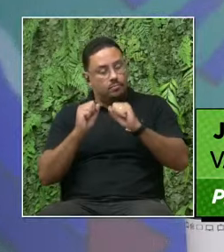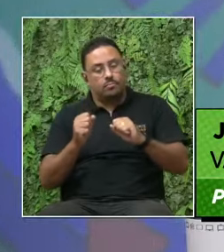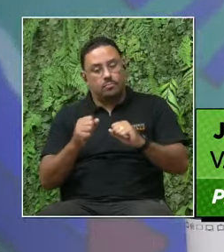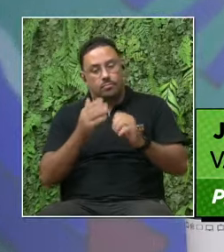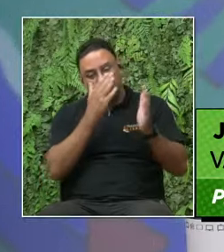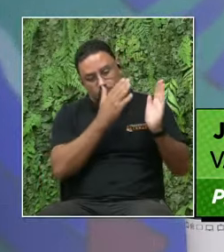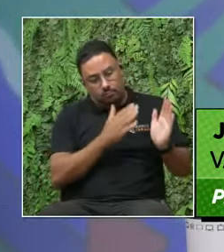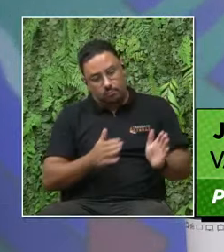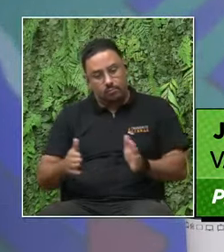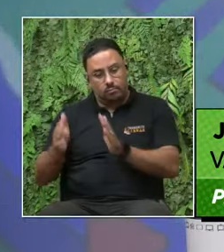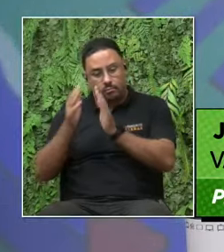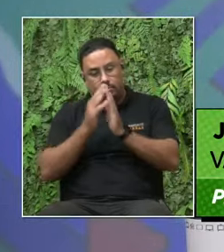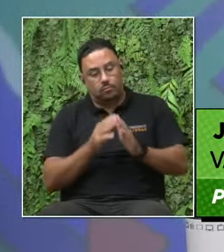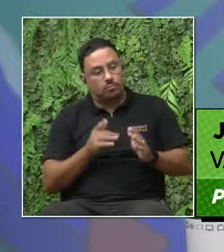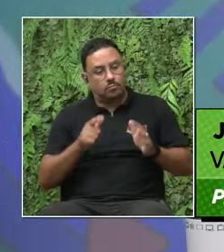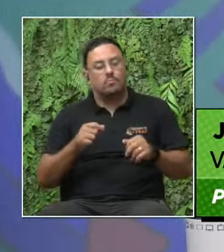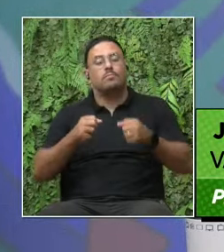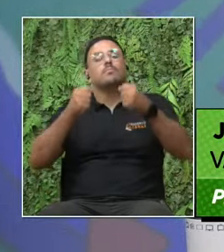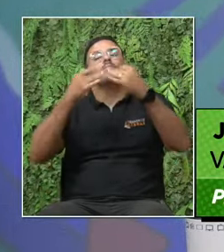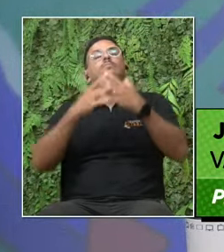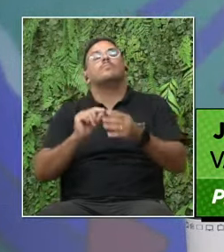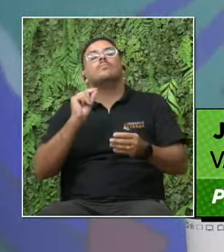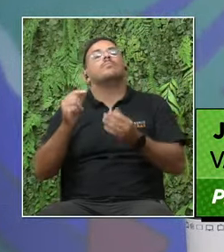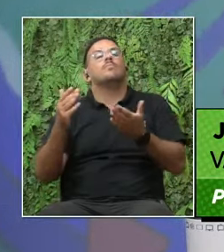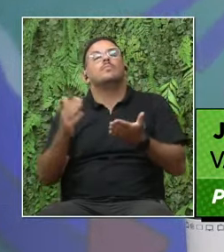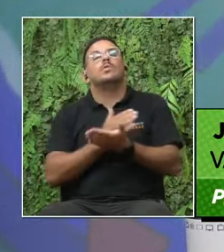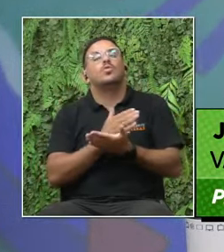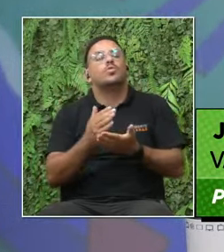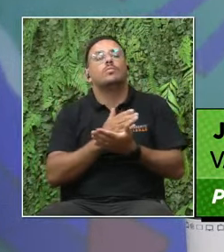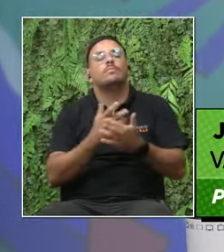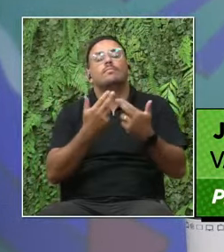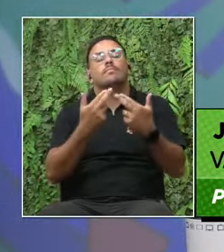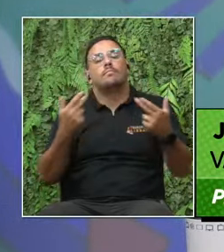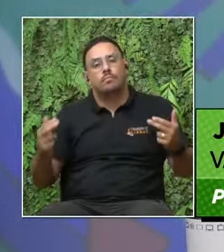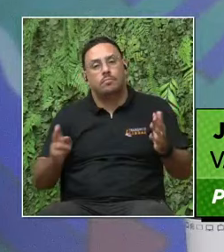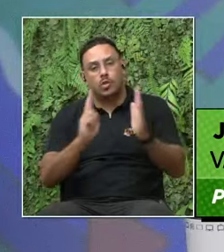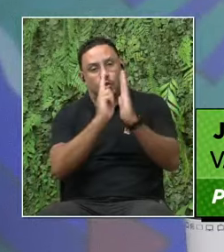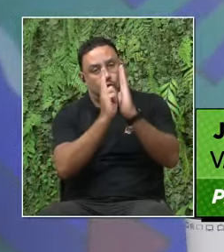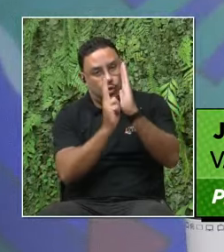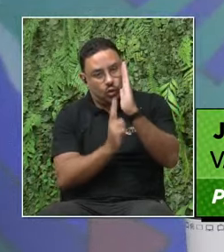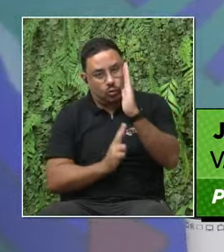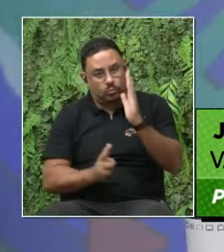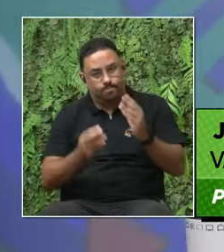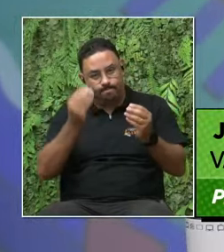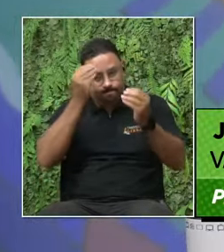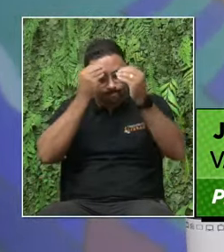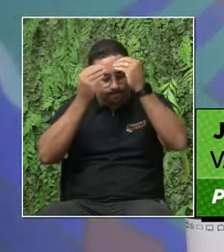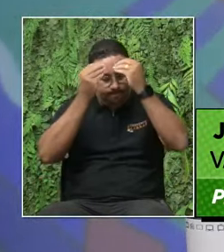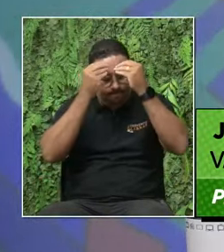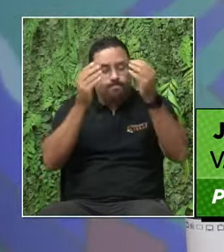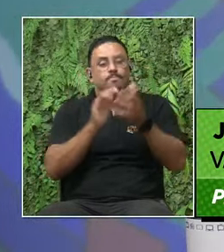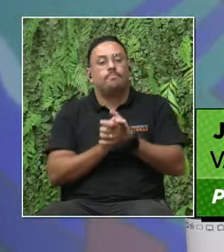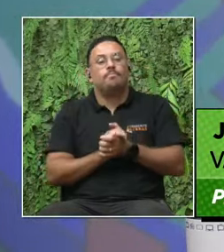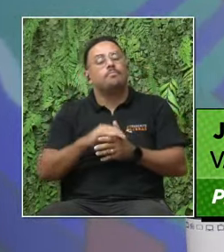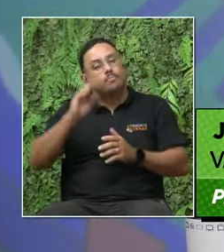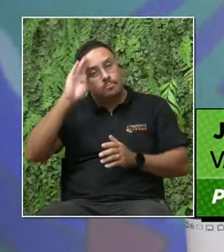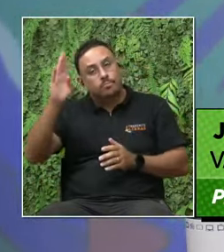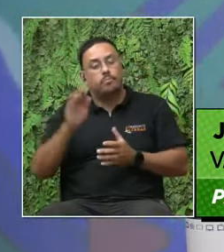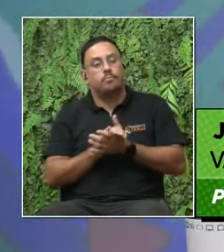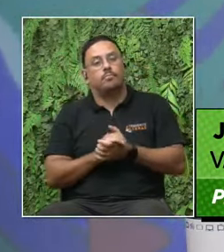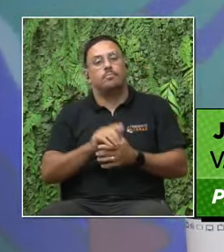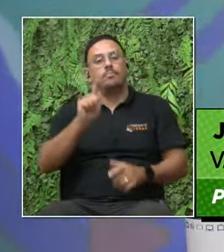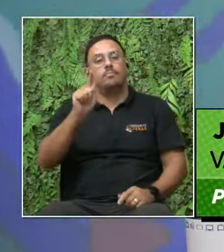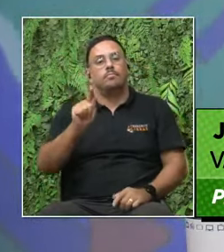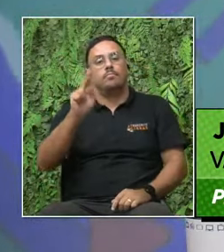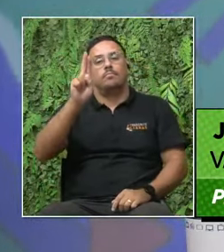ao longo daqui até hora do jogo a gente vai contar para você algumas vezes as escalações para você memorizar bem para você saber e principalmente pro Guilherme